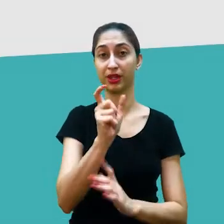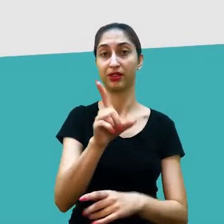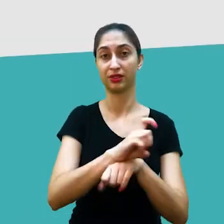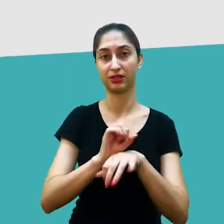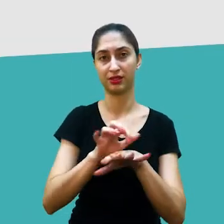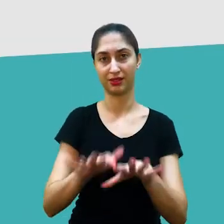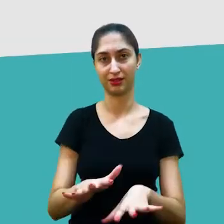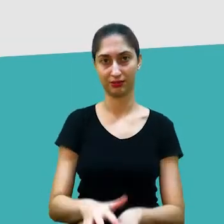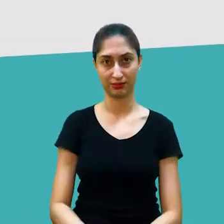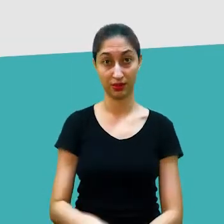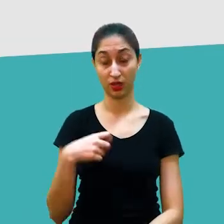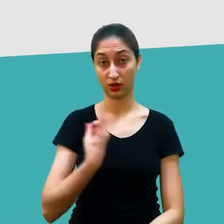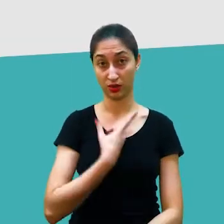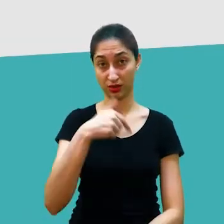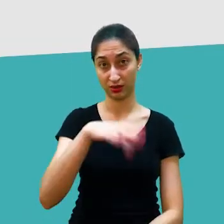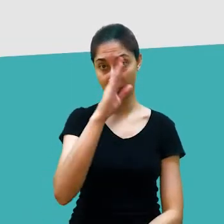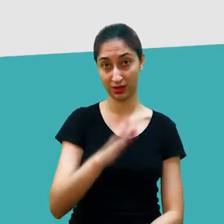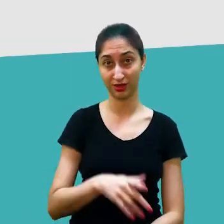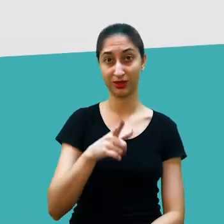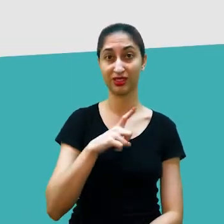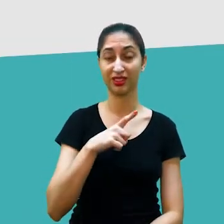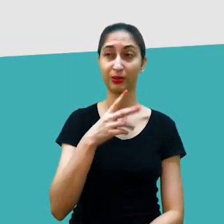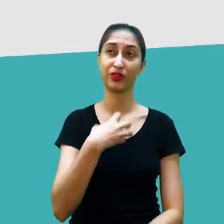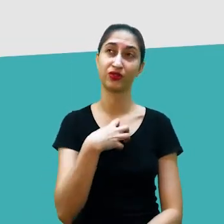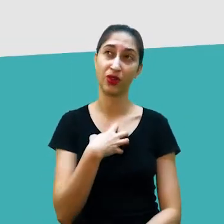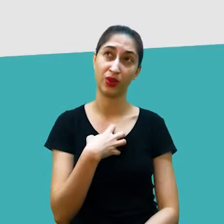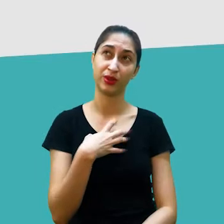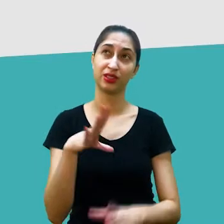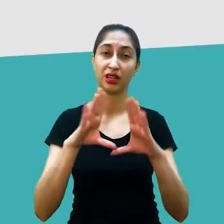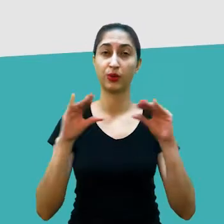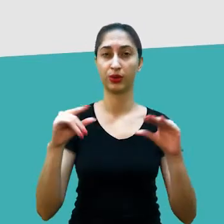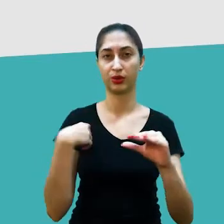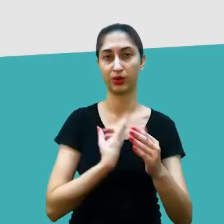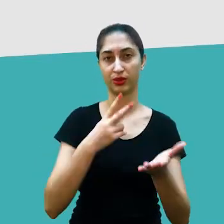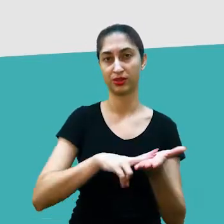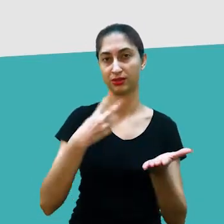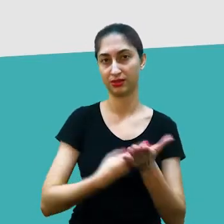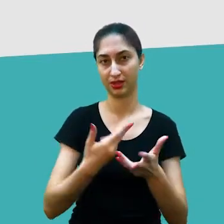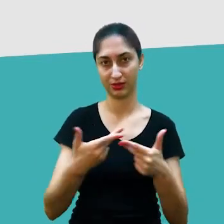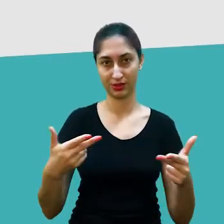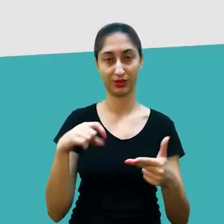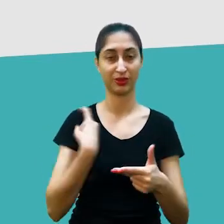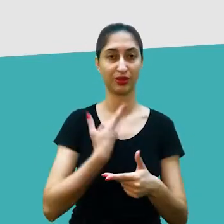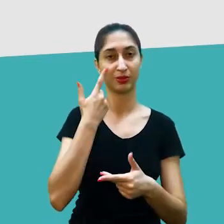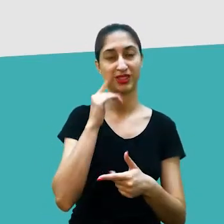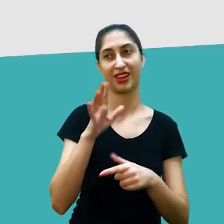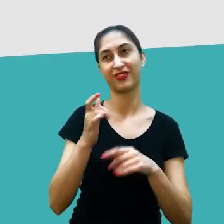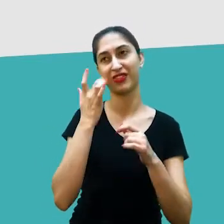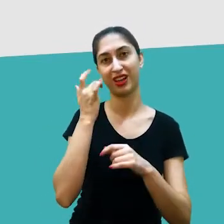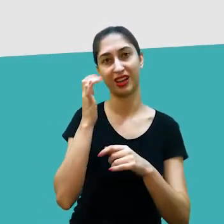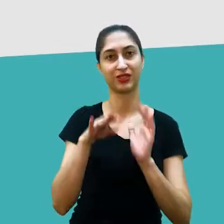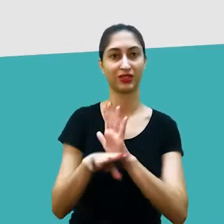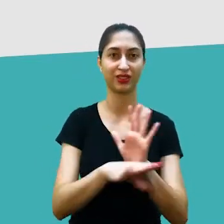design. Nós, brasileiros, a gente tem uma maneira muito tranquila de traduzir as coisas. A gente acha que a gente está facilitando a